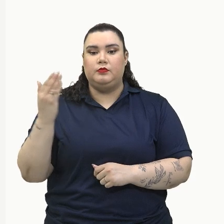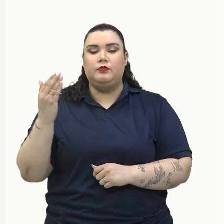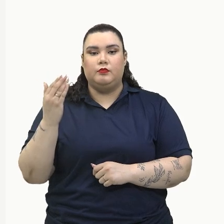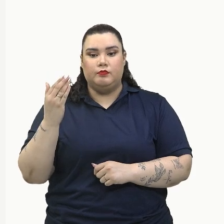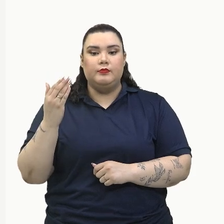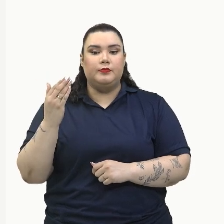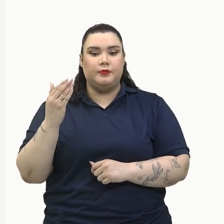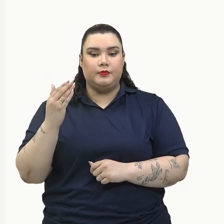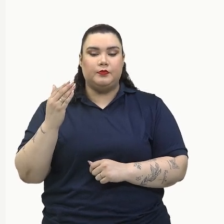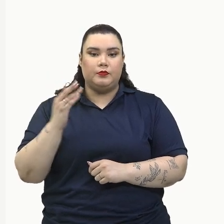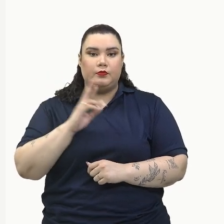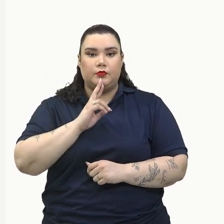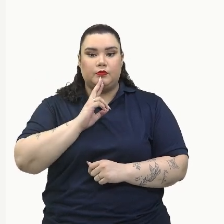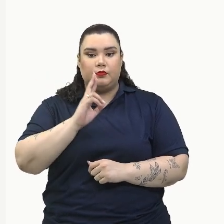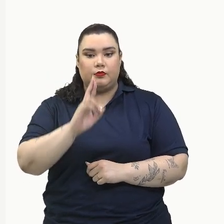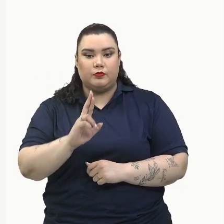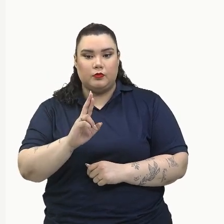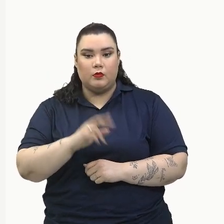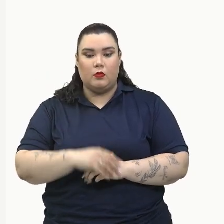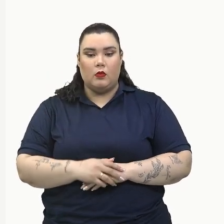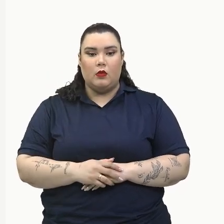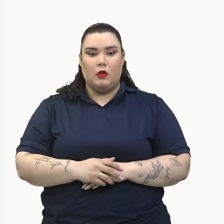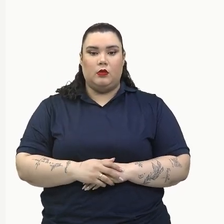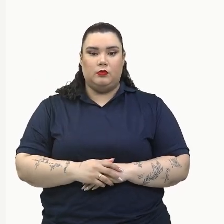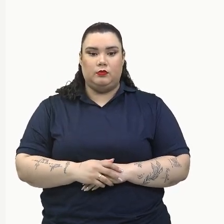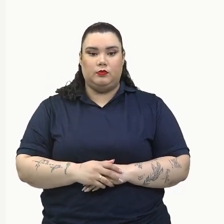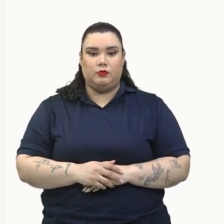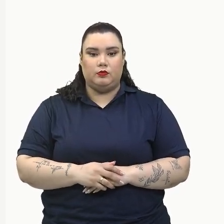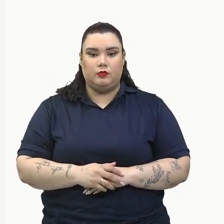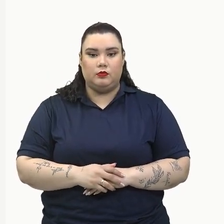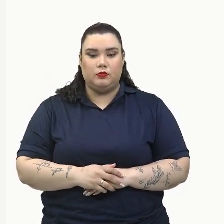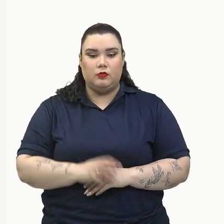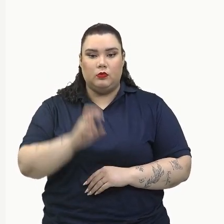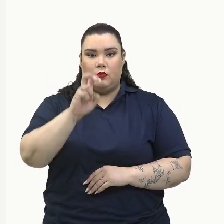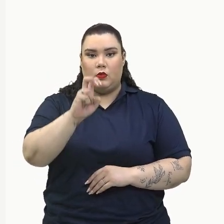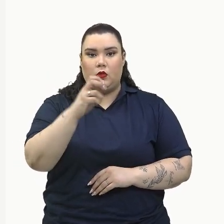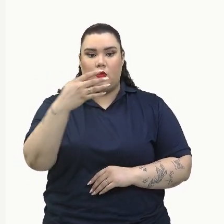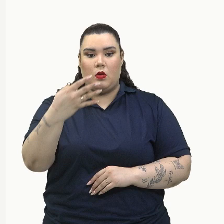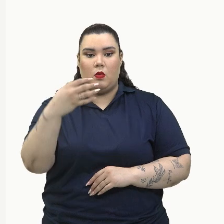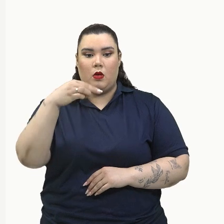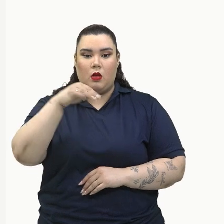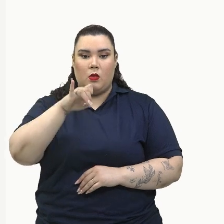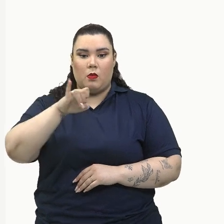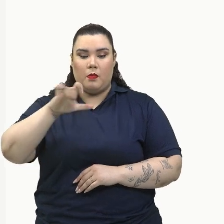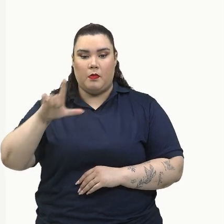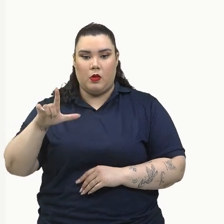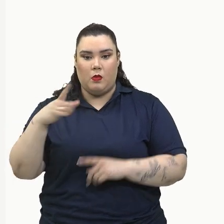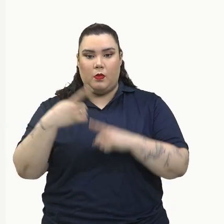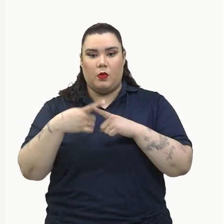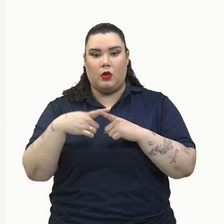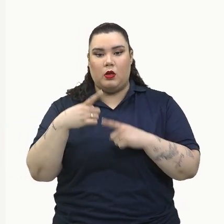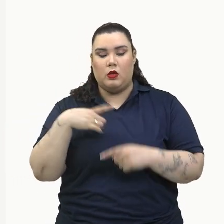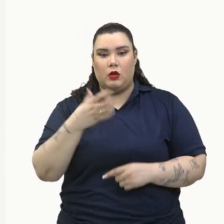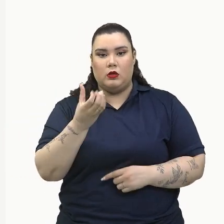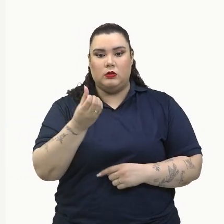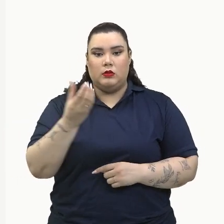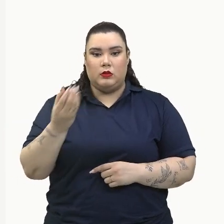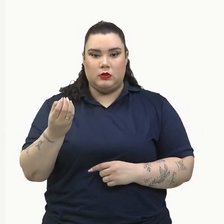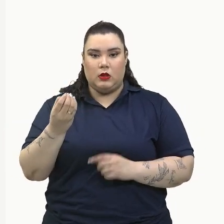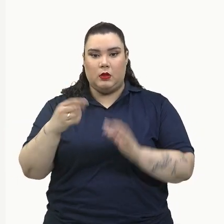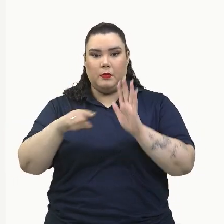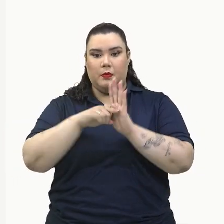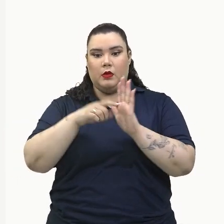quê? E 10, né? 54 mil, porque é o que eu vou ter 60 menos 6,